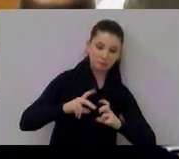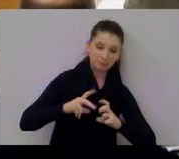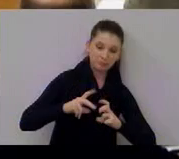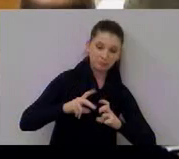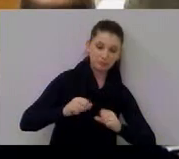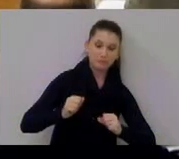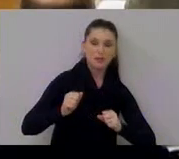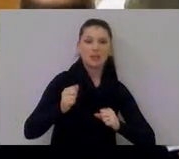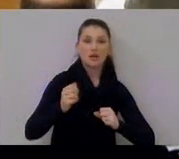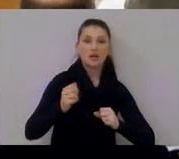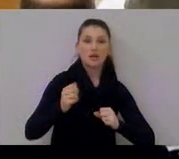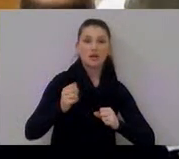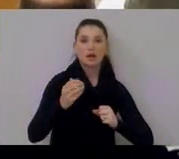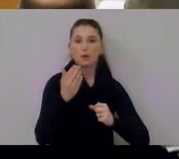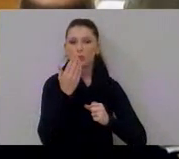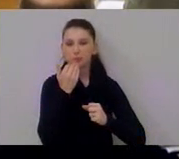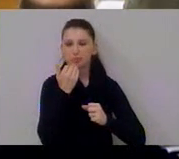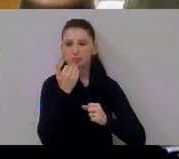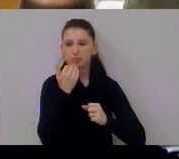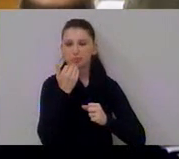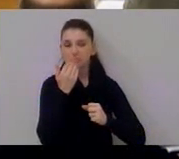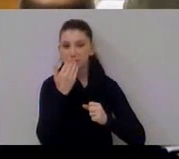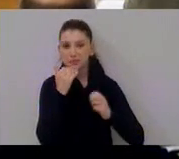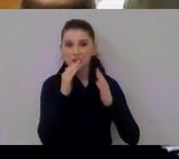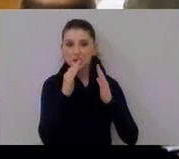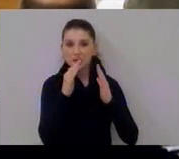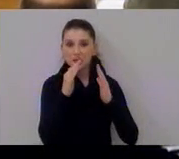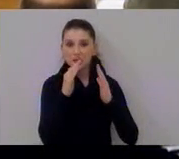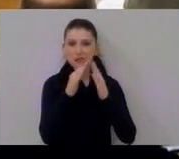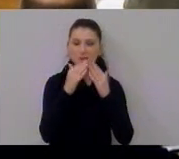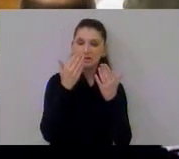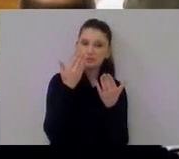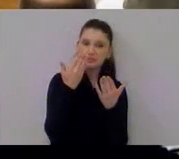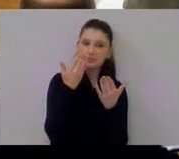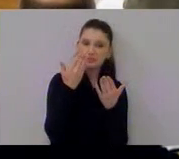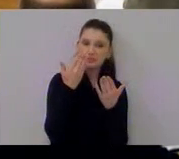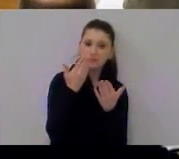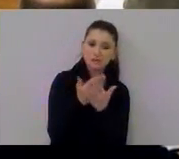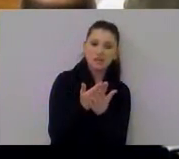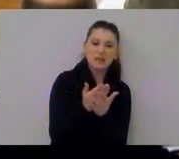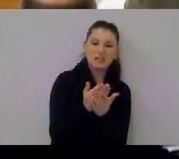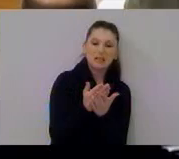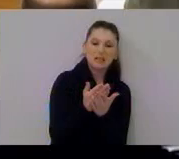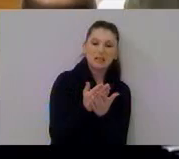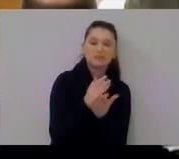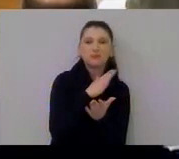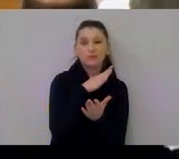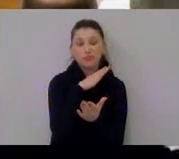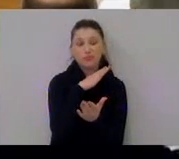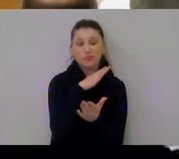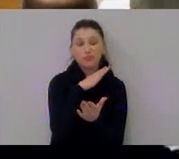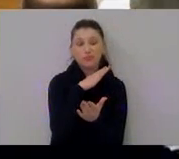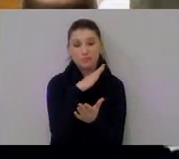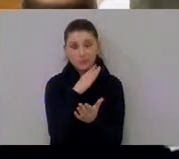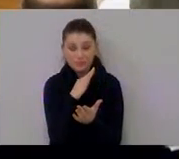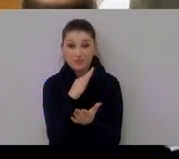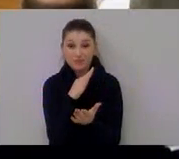escolar e ainda da má qualidade das frutas servidas